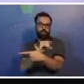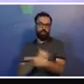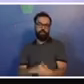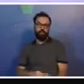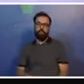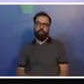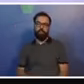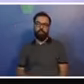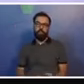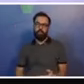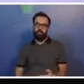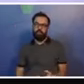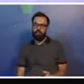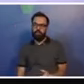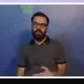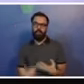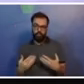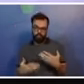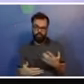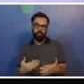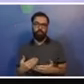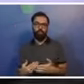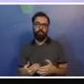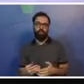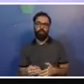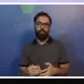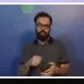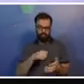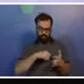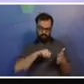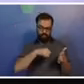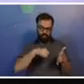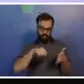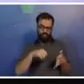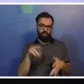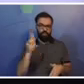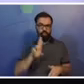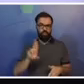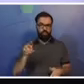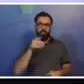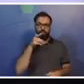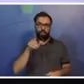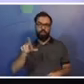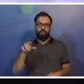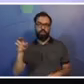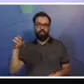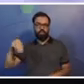Depois a gente traduz a situação para a linguagem algébrica, ok?